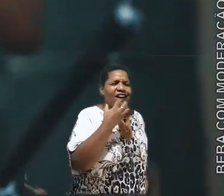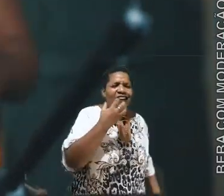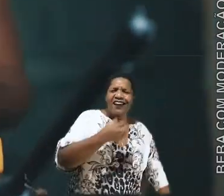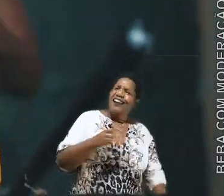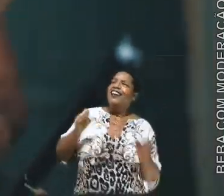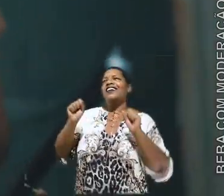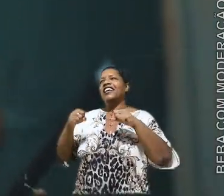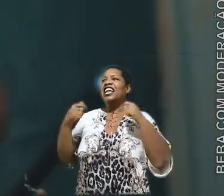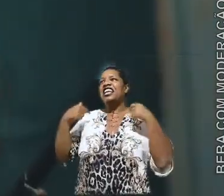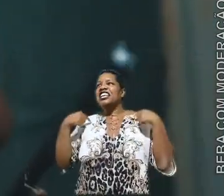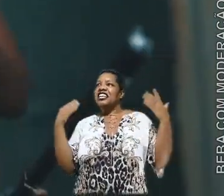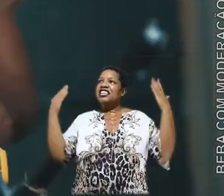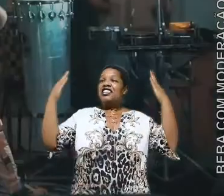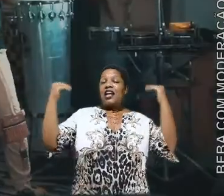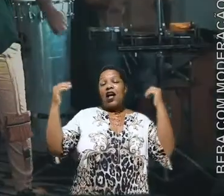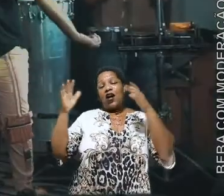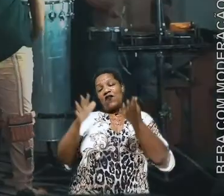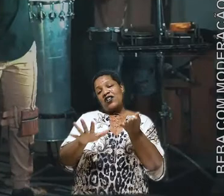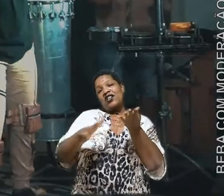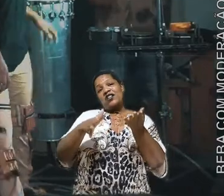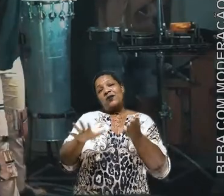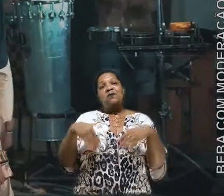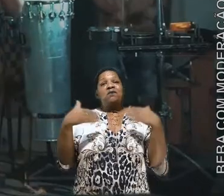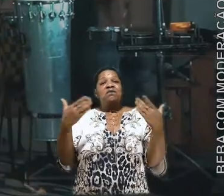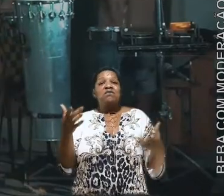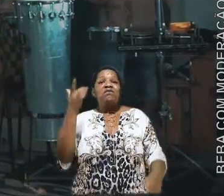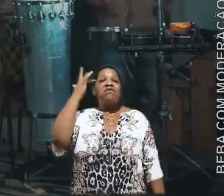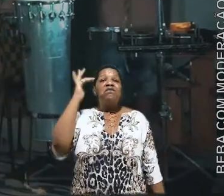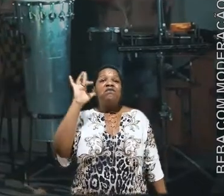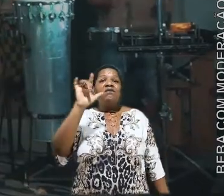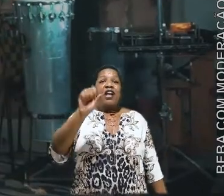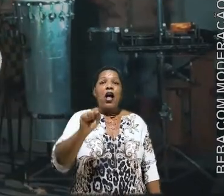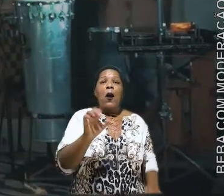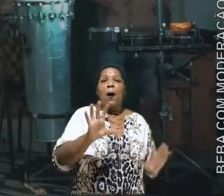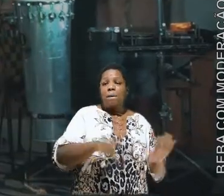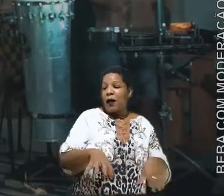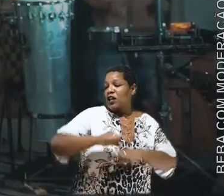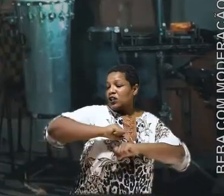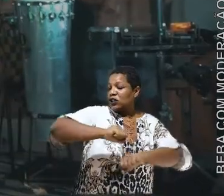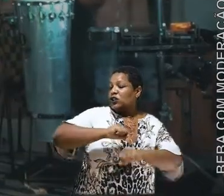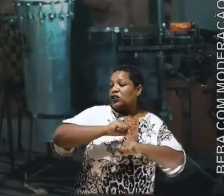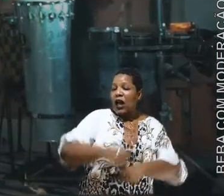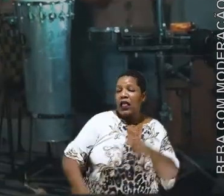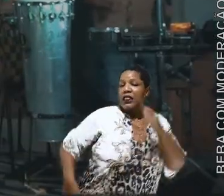Patrulha Salvadora Capítulo 1